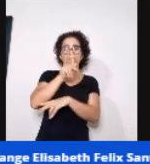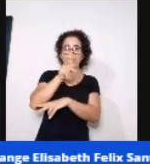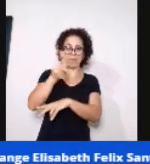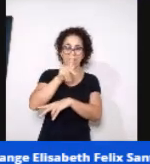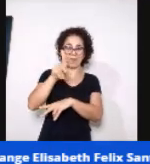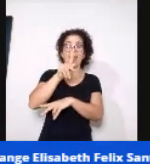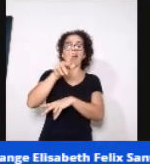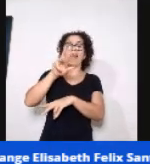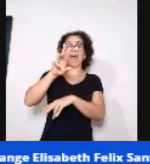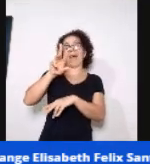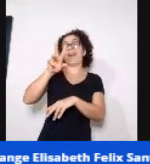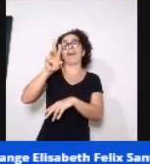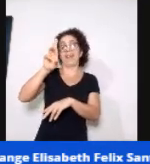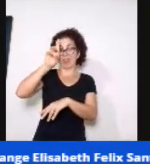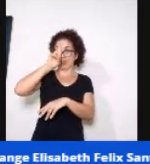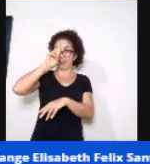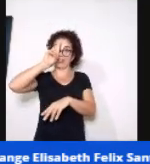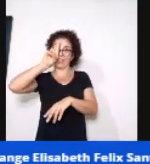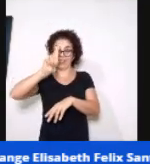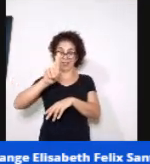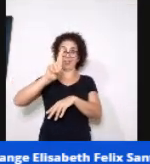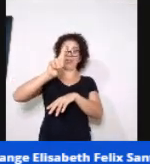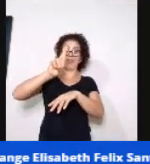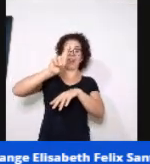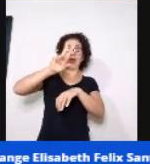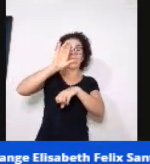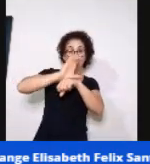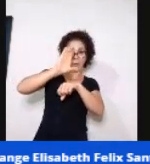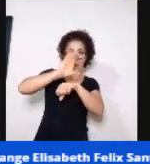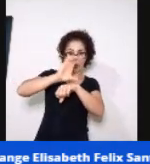curso. Por que eu faço essa associação?